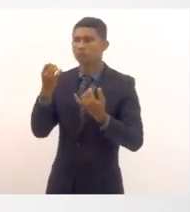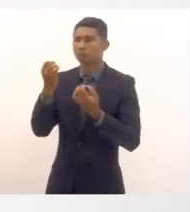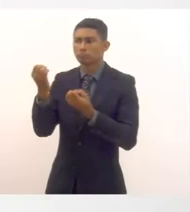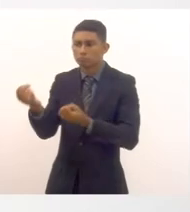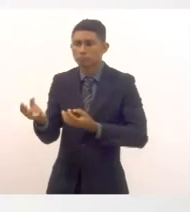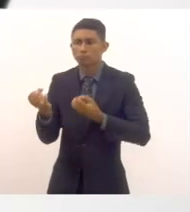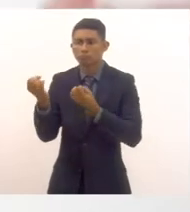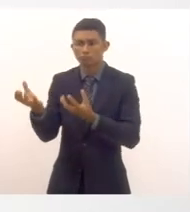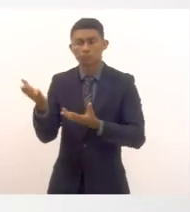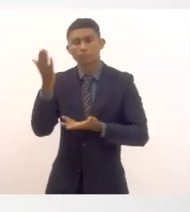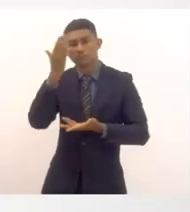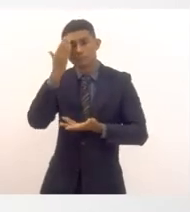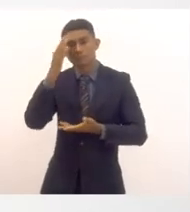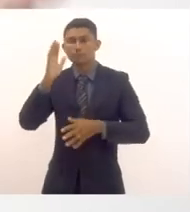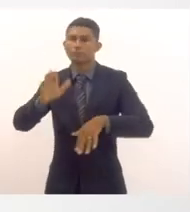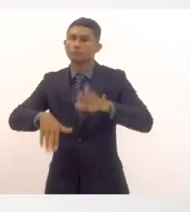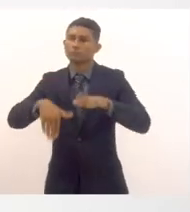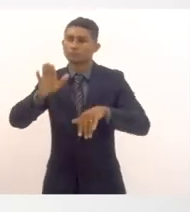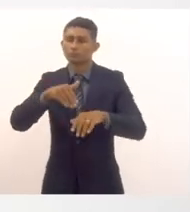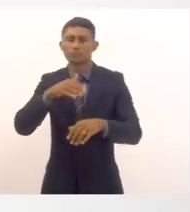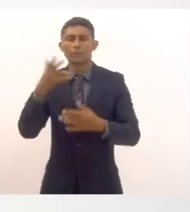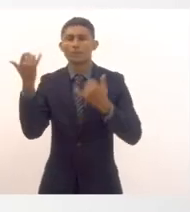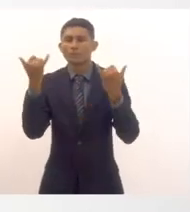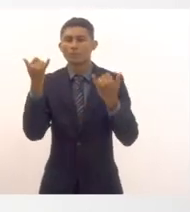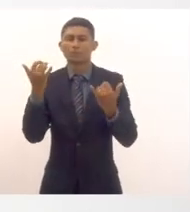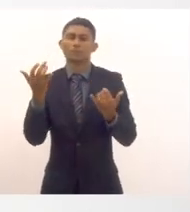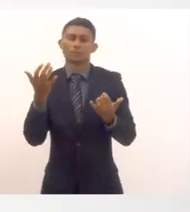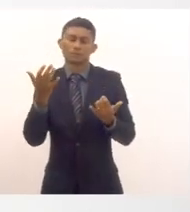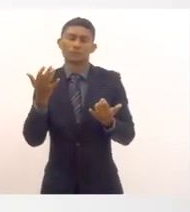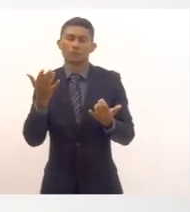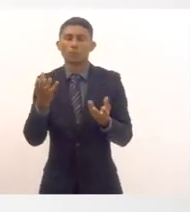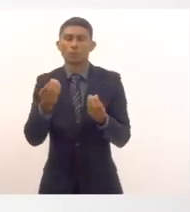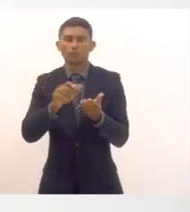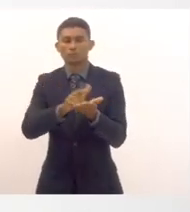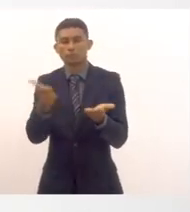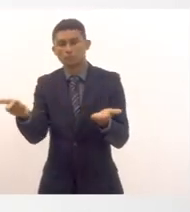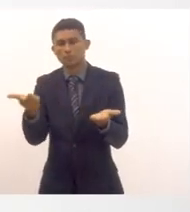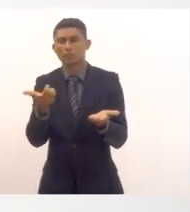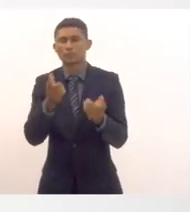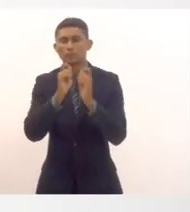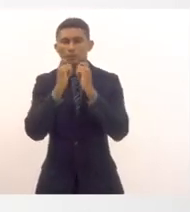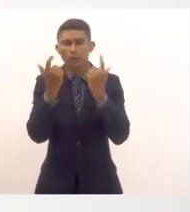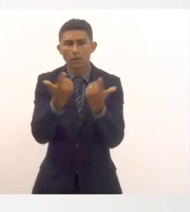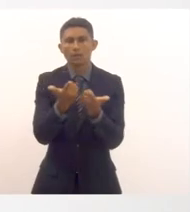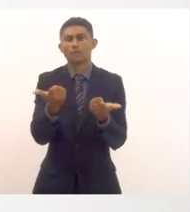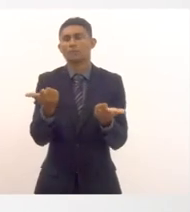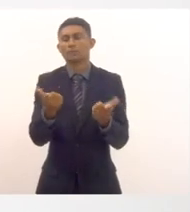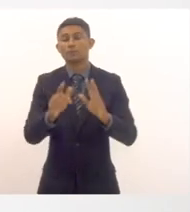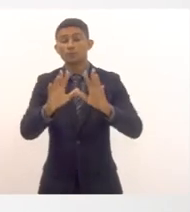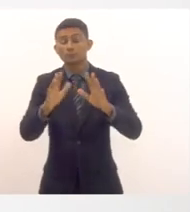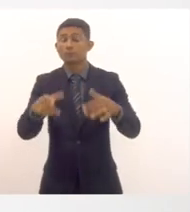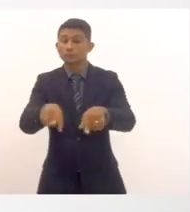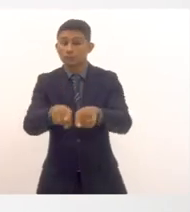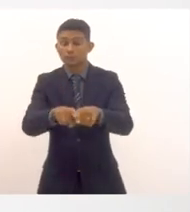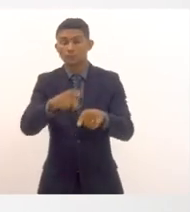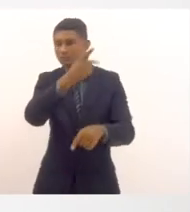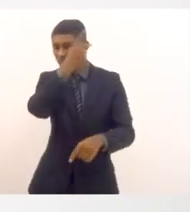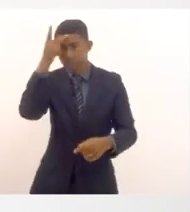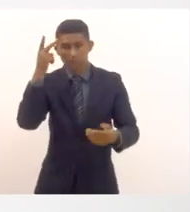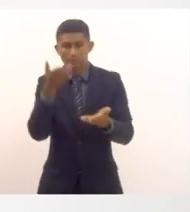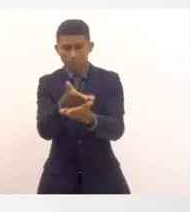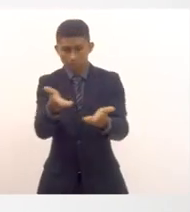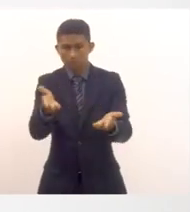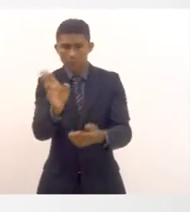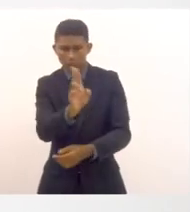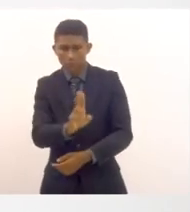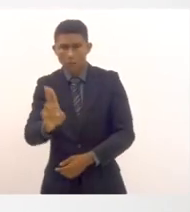direto a gente sabe que às vezes a informação chega pela imprensa pelos órgãos pela alerj mas acho importante também se pensasse algo um canal do usuário que possa contribuir